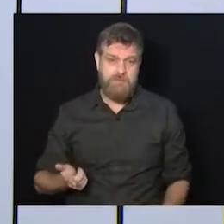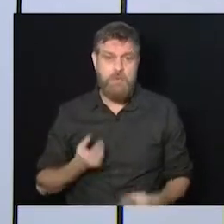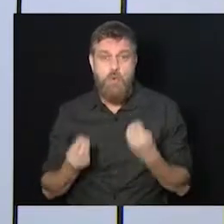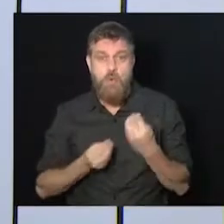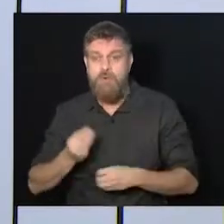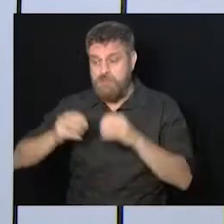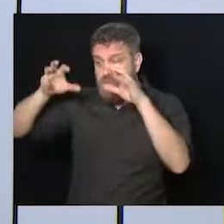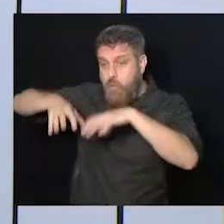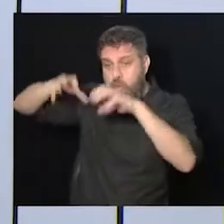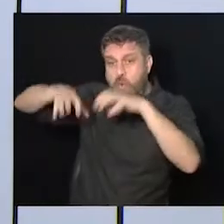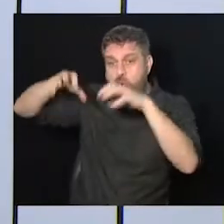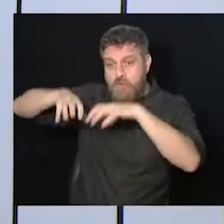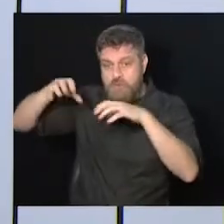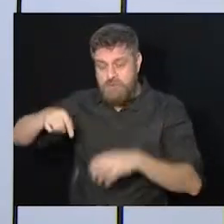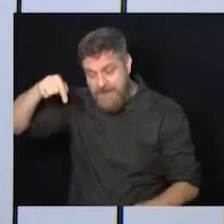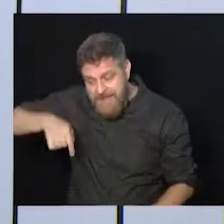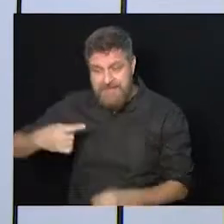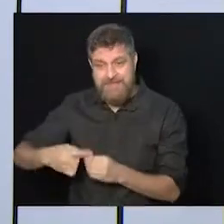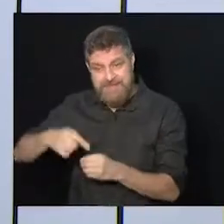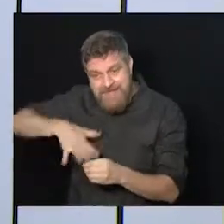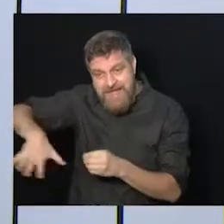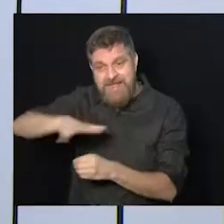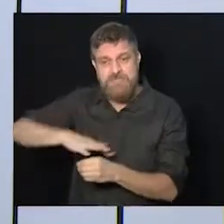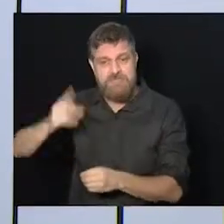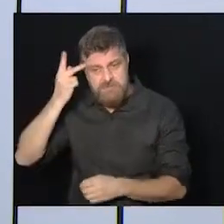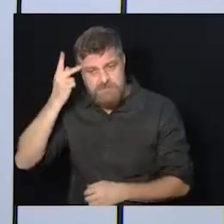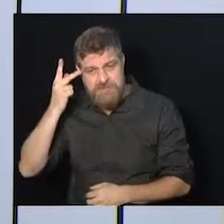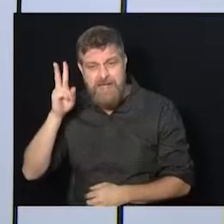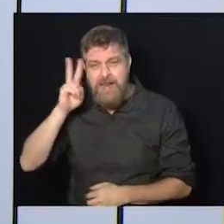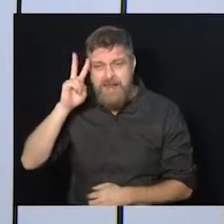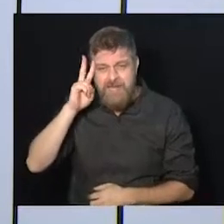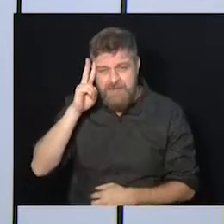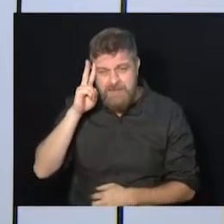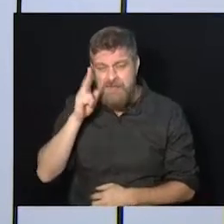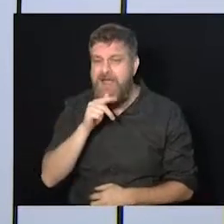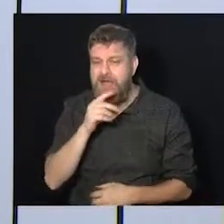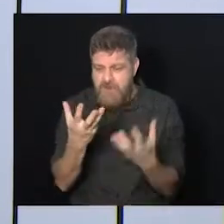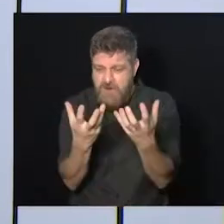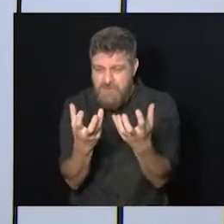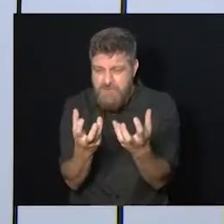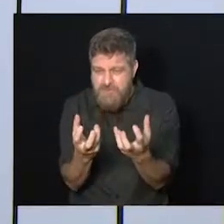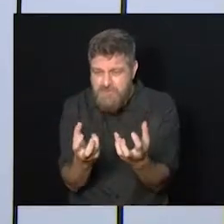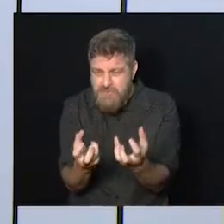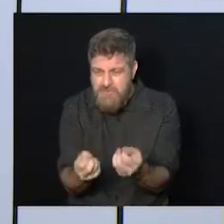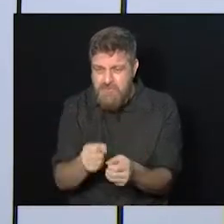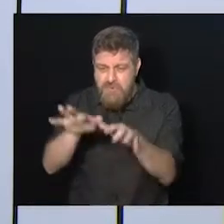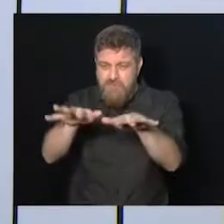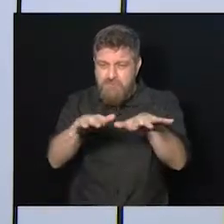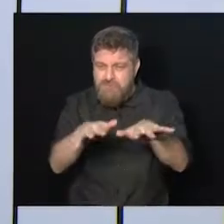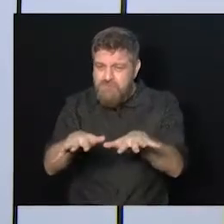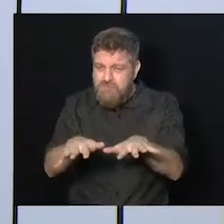água e chuva para cá. Só aquela grande seca ocorrida, aquela estiagem em 2014, 2015, né?